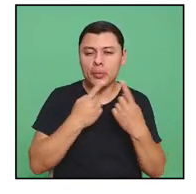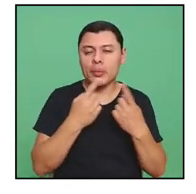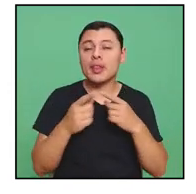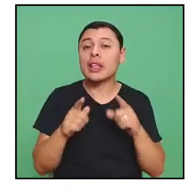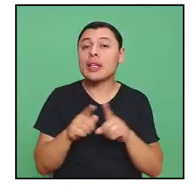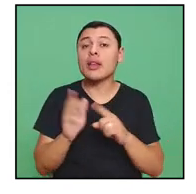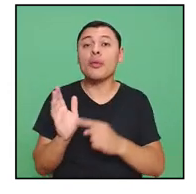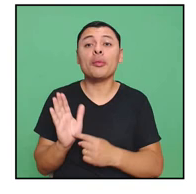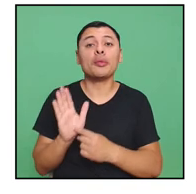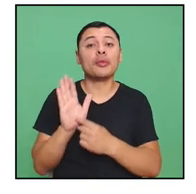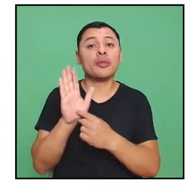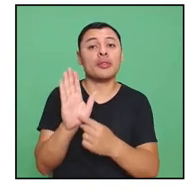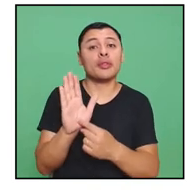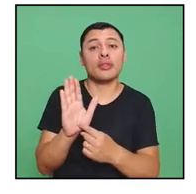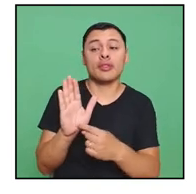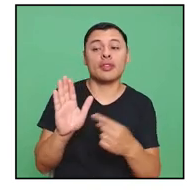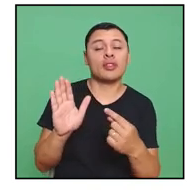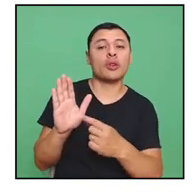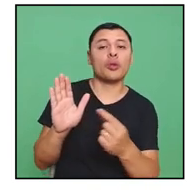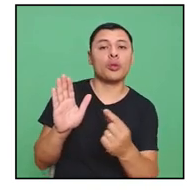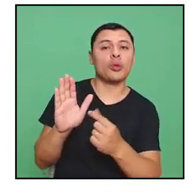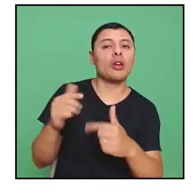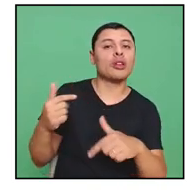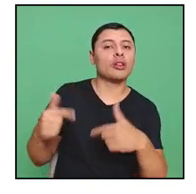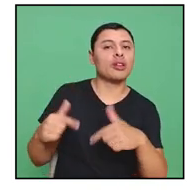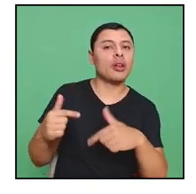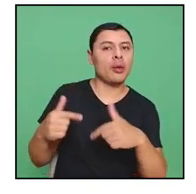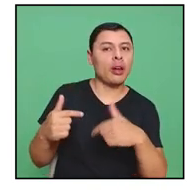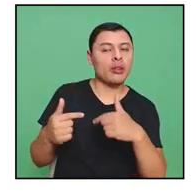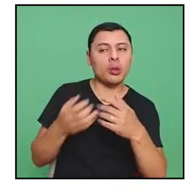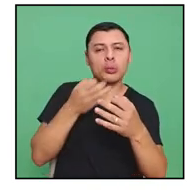o trabalho também, comentando alguns pontos,